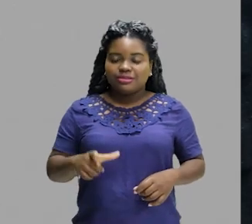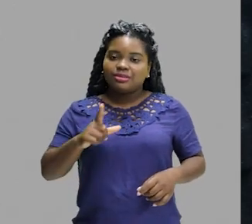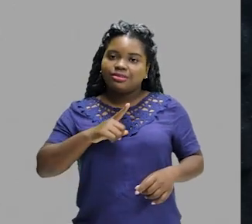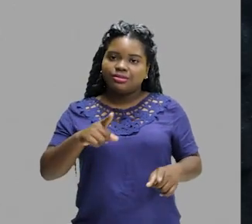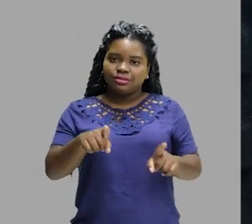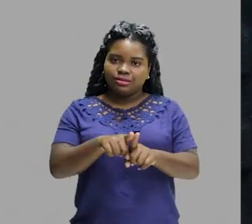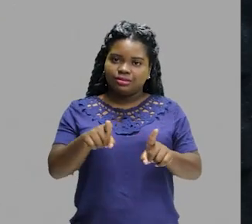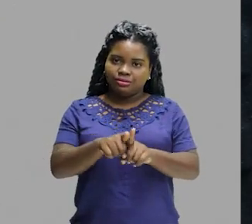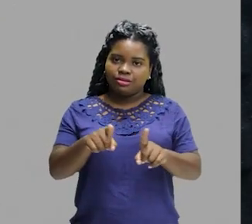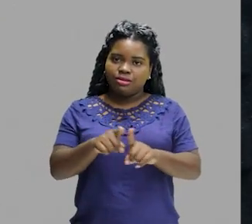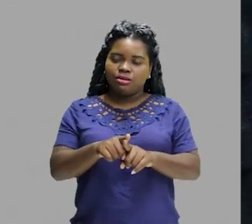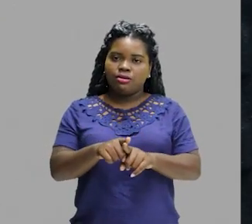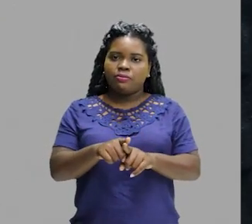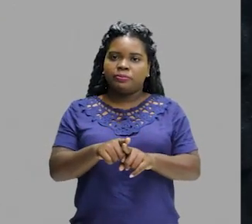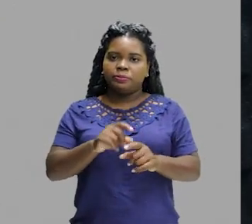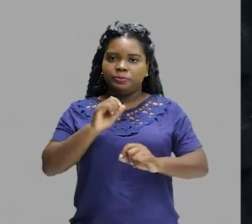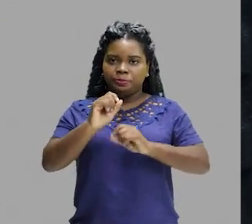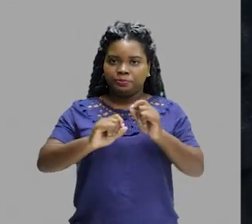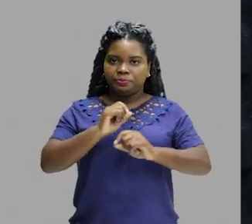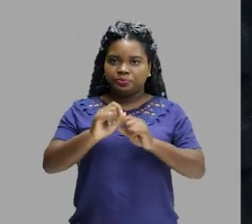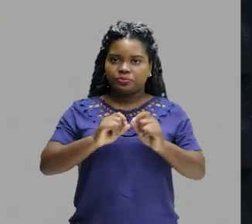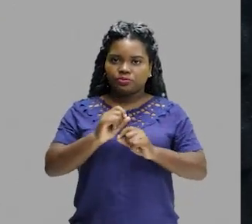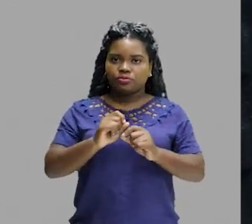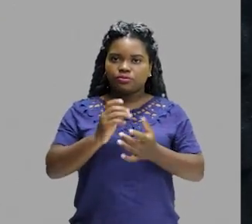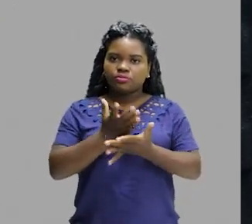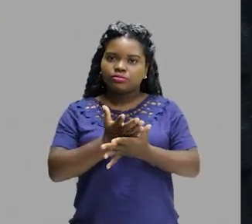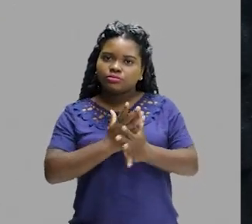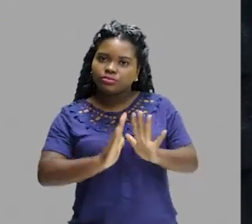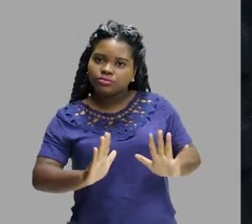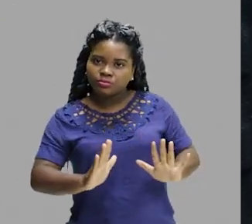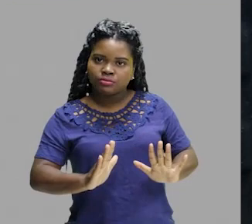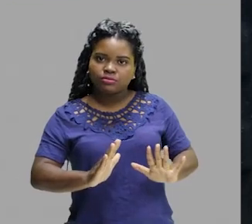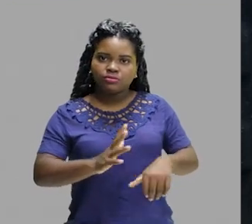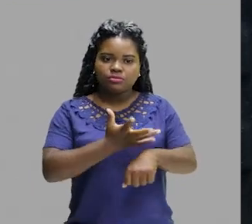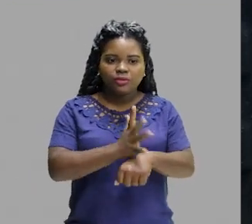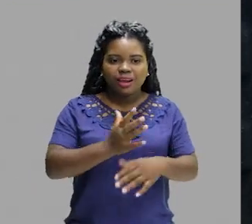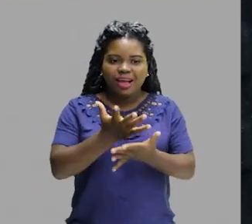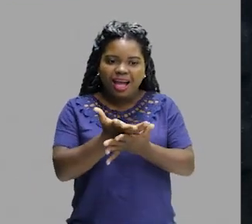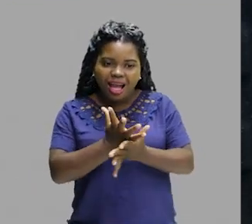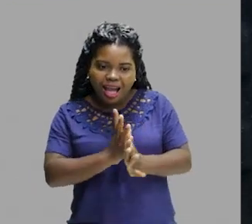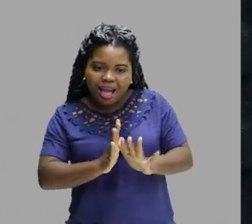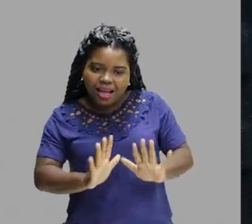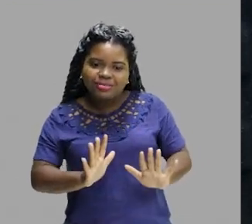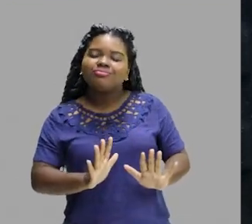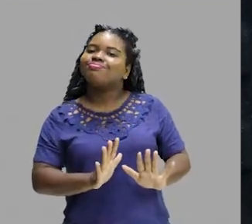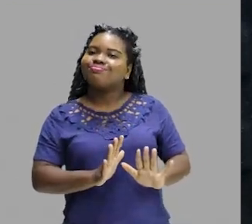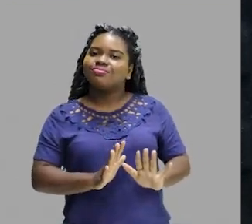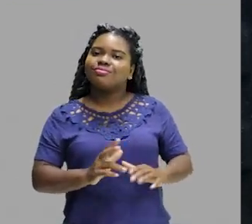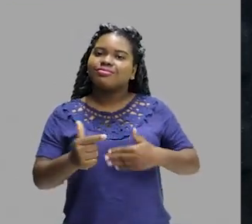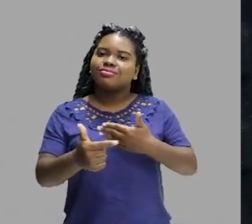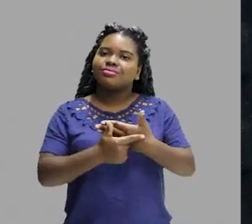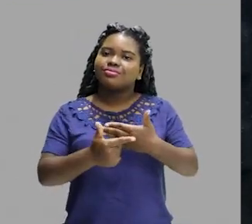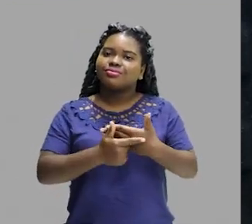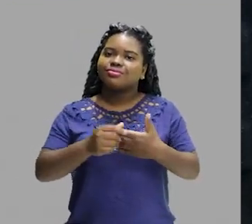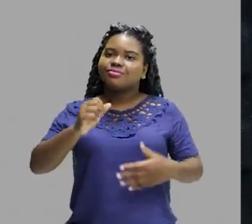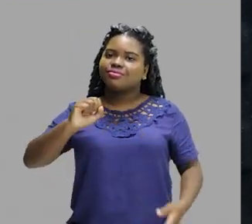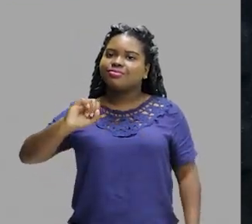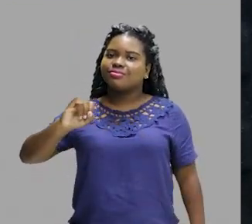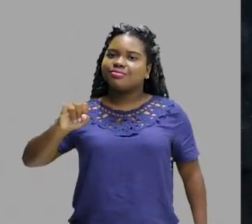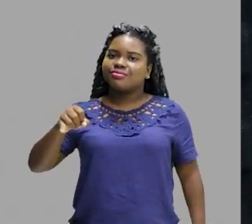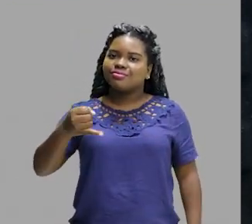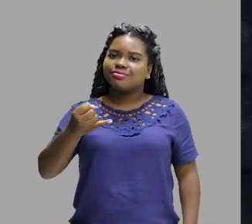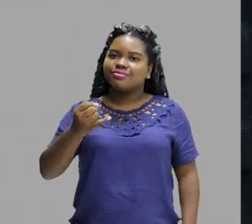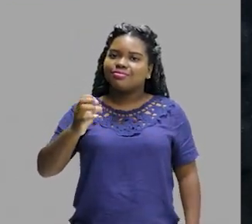Expresa una acción terminada y en la oración suele desempeñar la función del adjetivo.